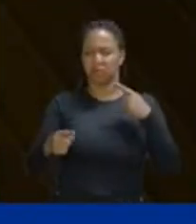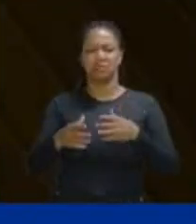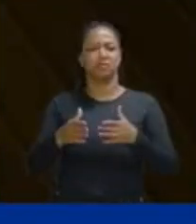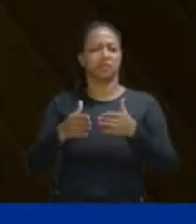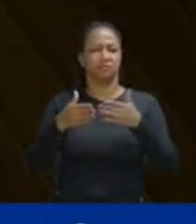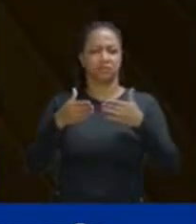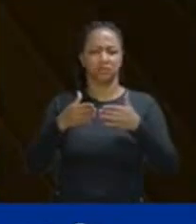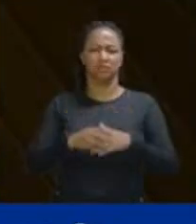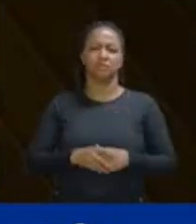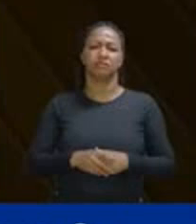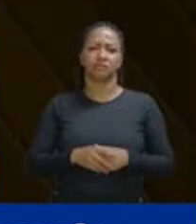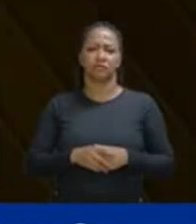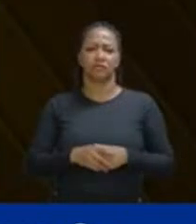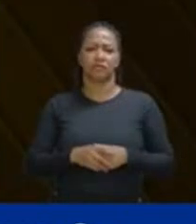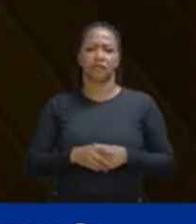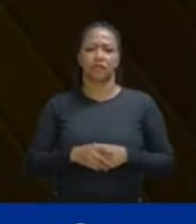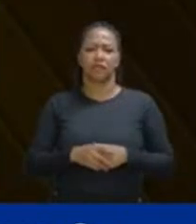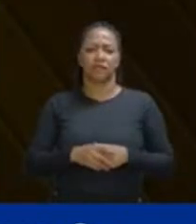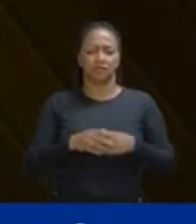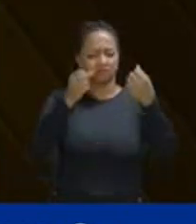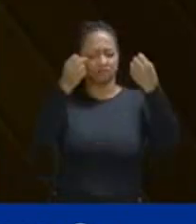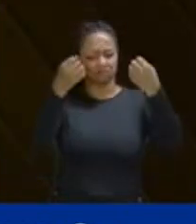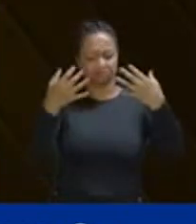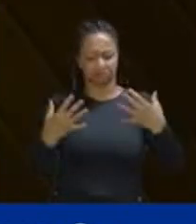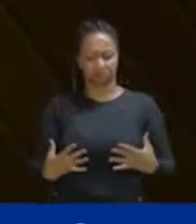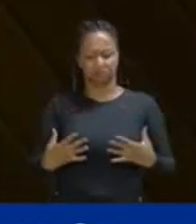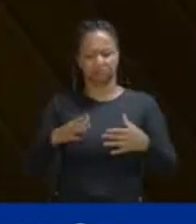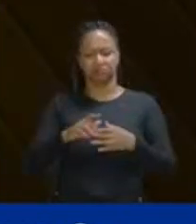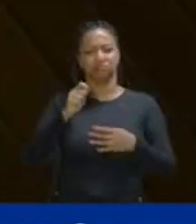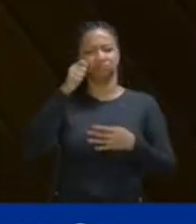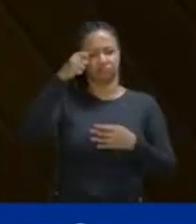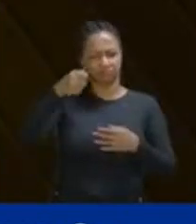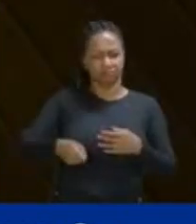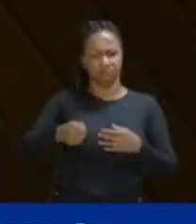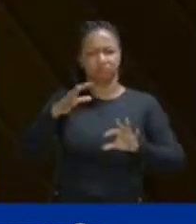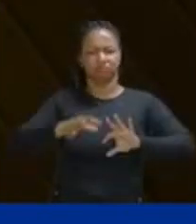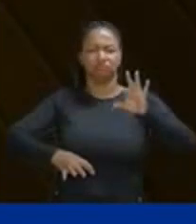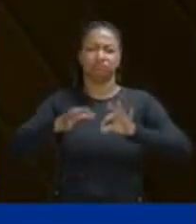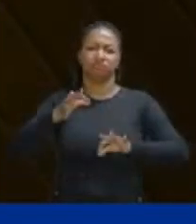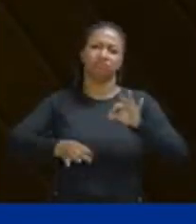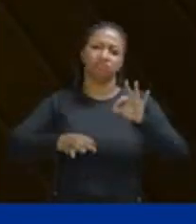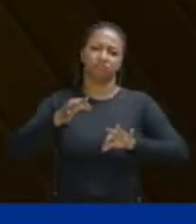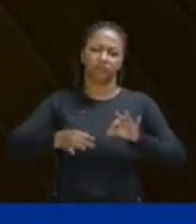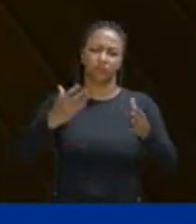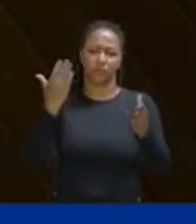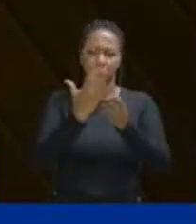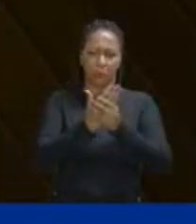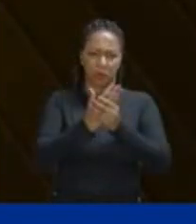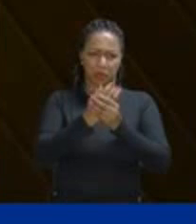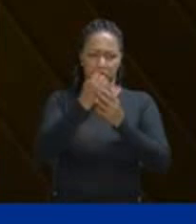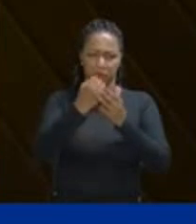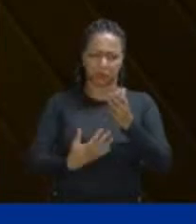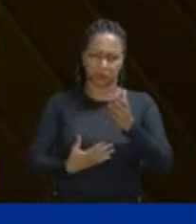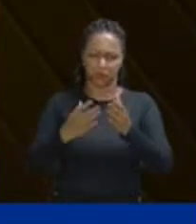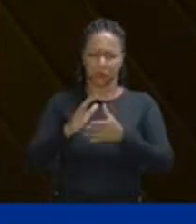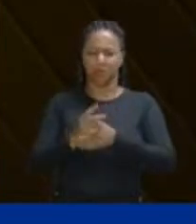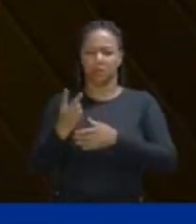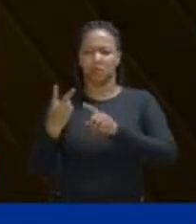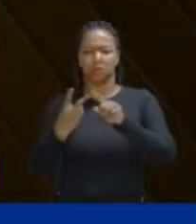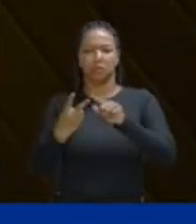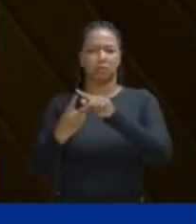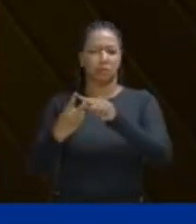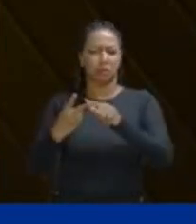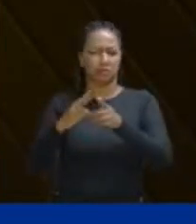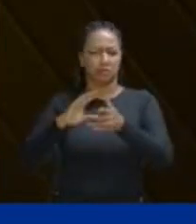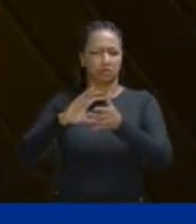apelo. A promotoria afirmou que a sentença referente ao julgamento do caso de dupla filiação foi